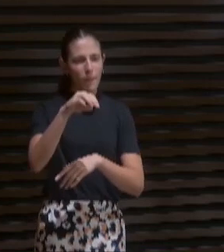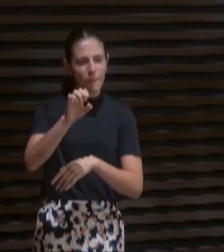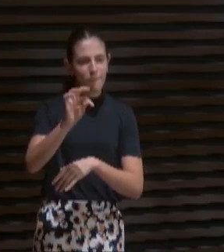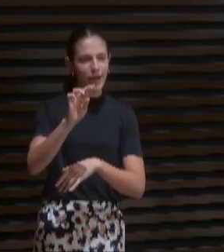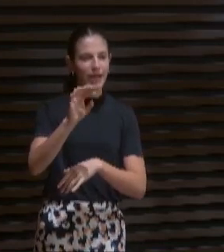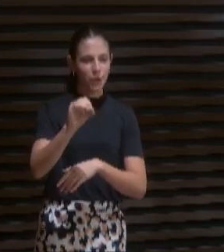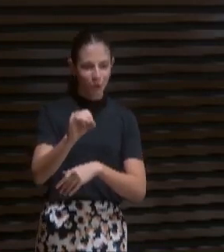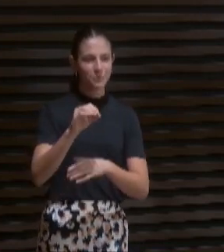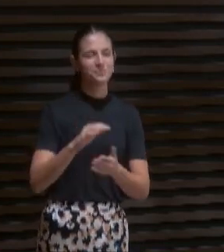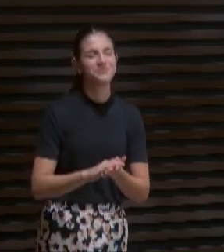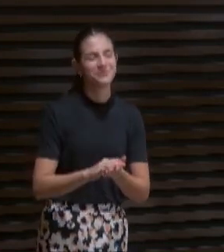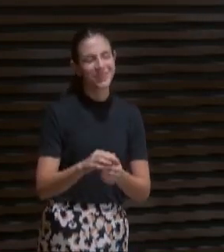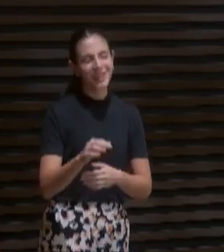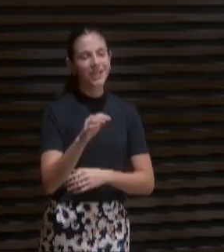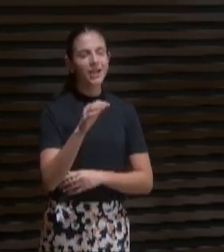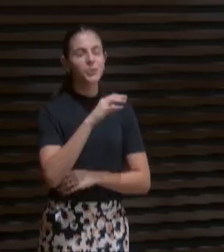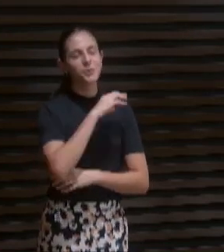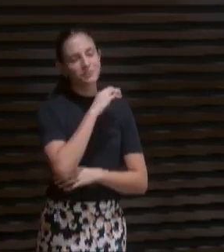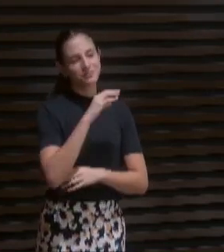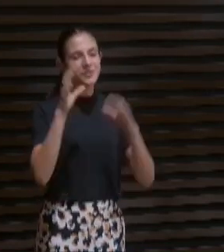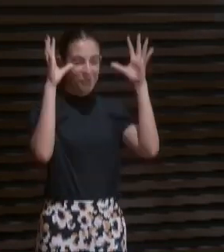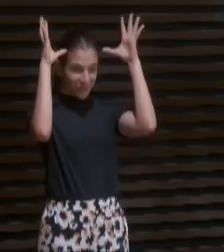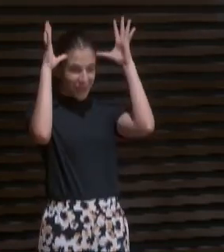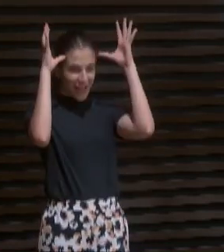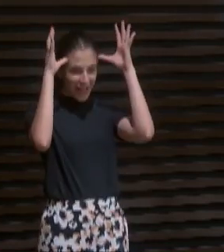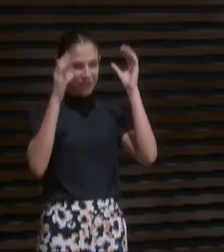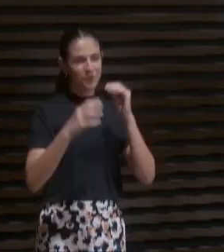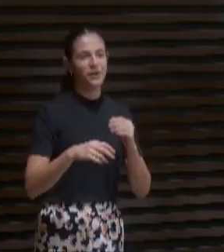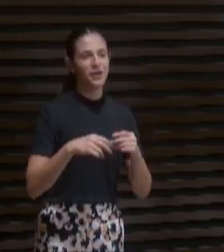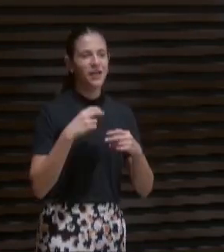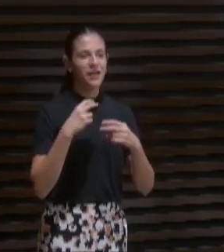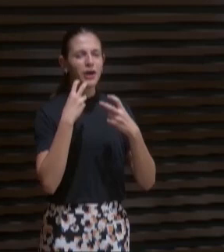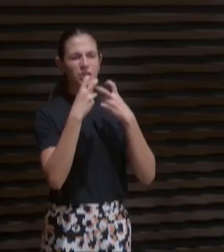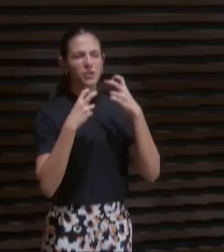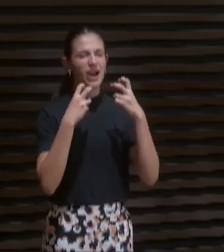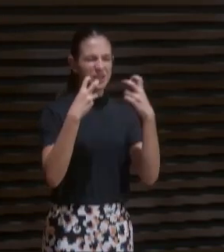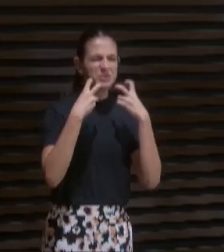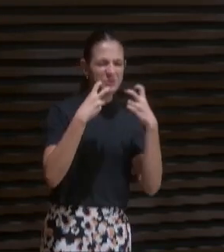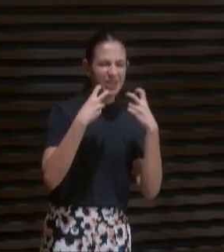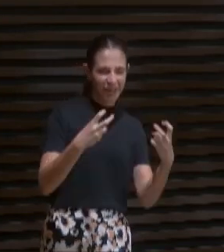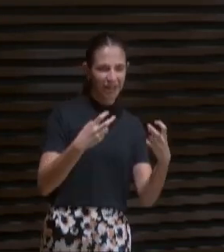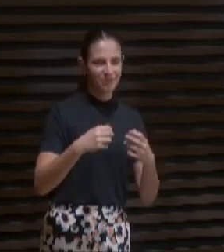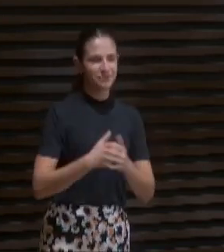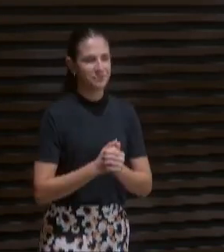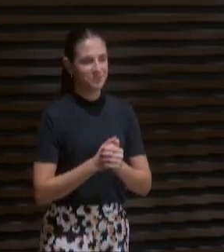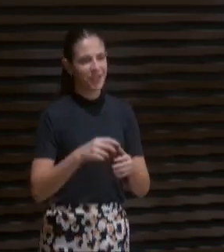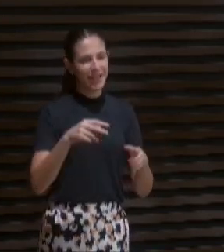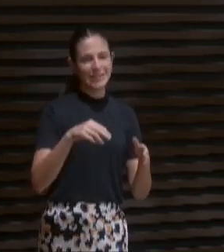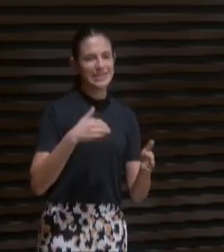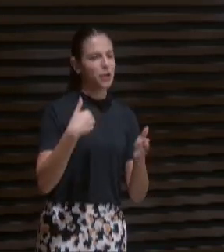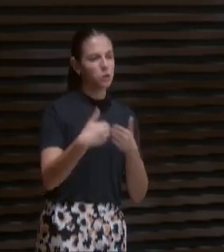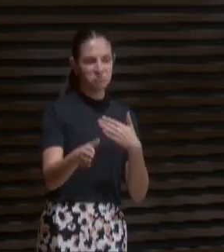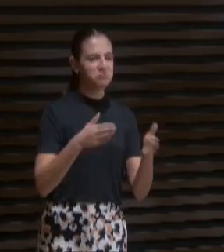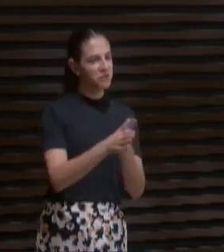assim, e saiu correndo, pulando, o papai olhou e disse, o que estava acontecendo com esse